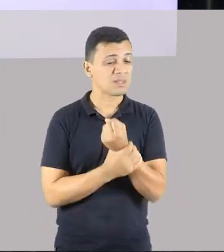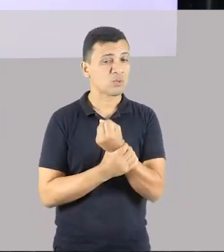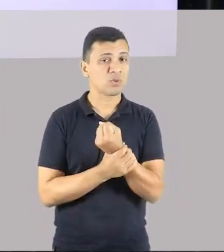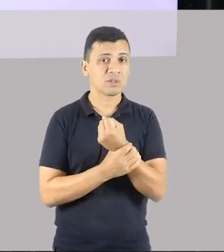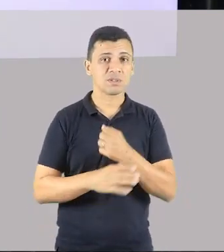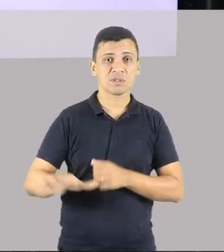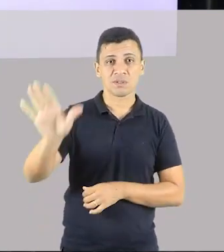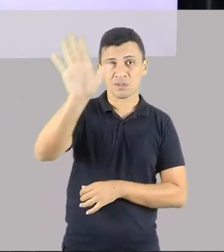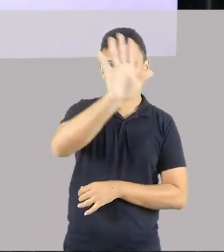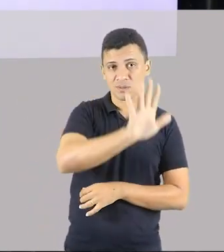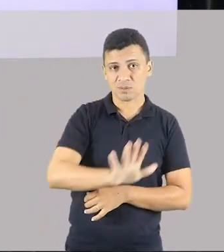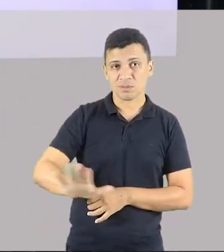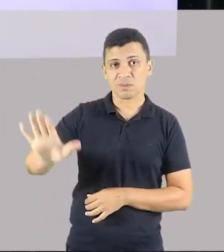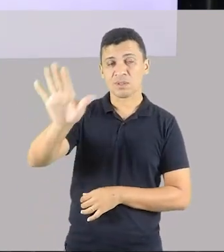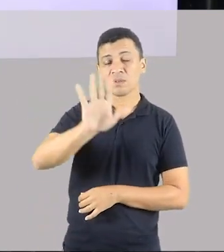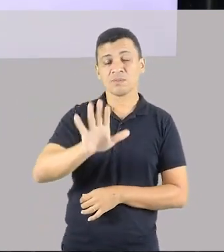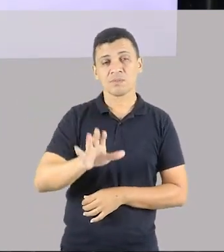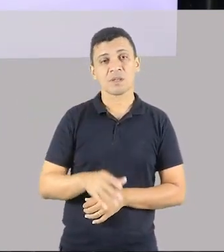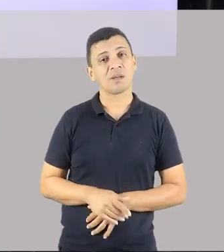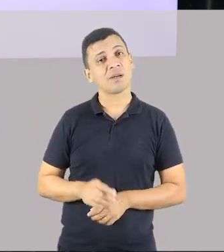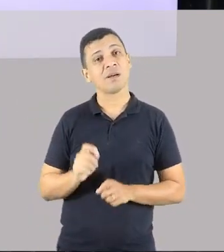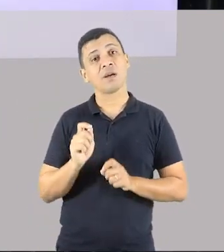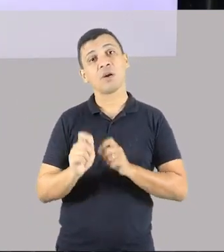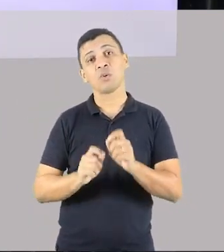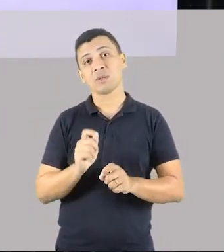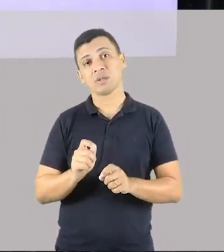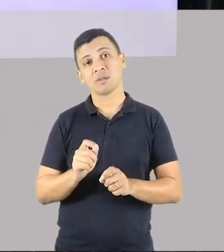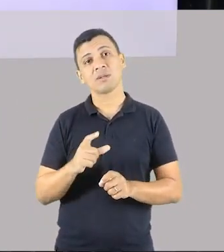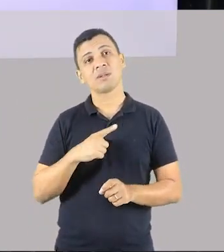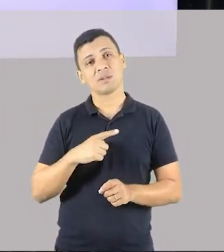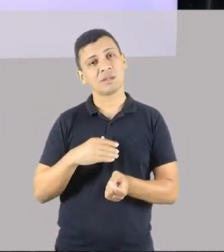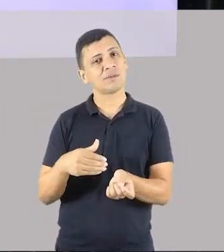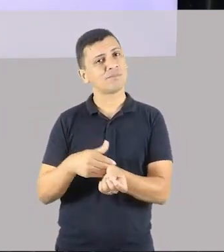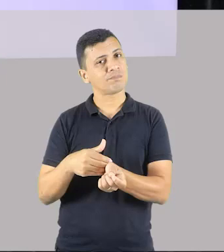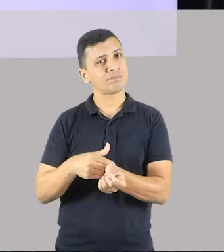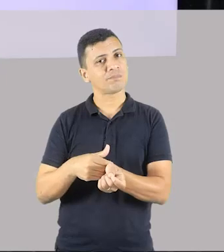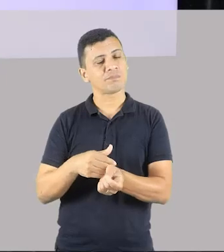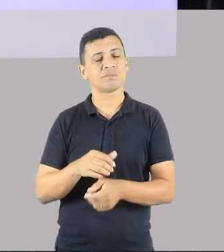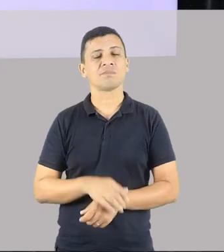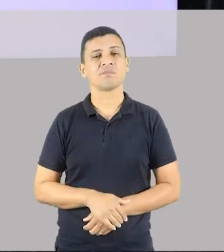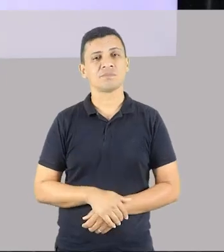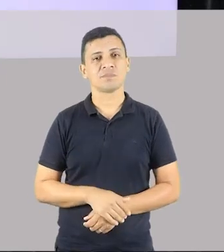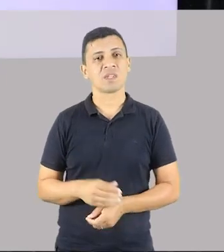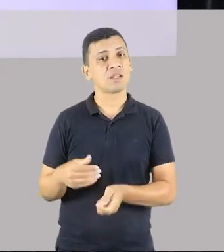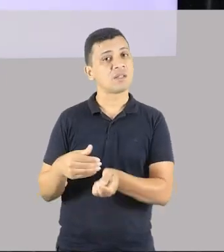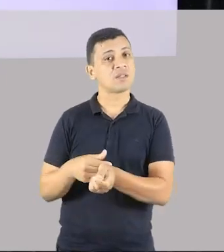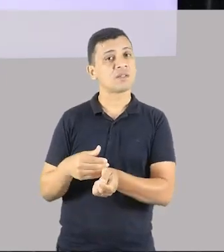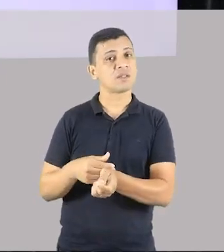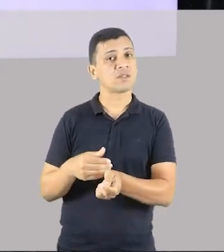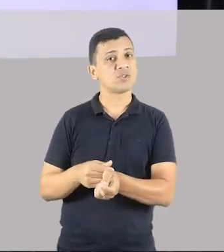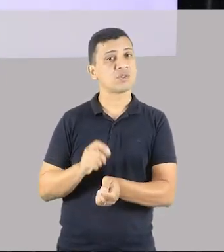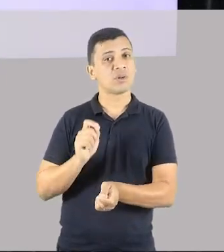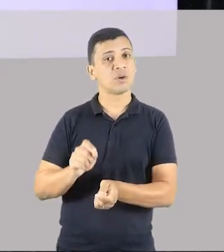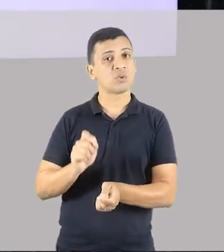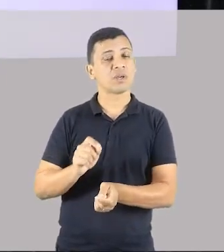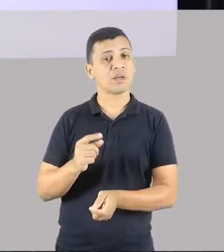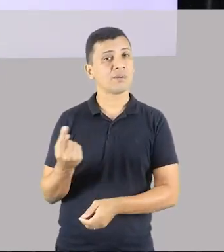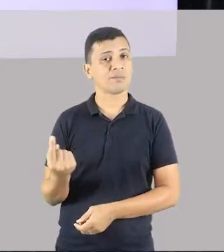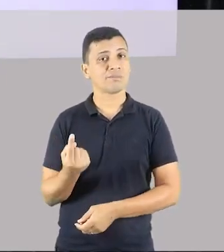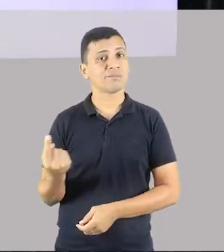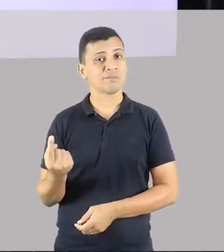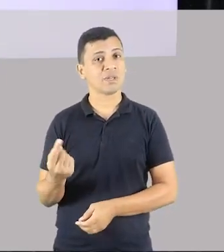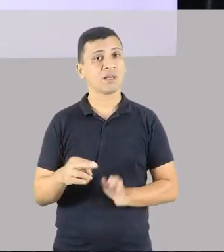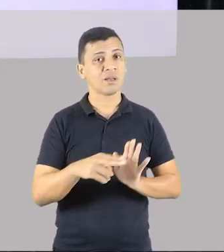a segurança de pessoas. E aí, nesses casos, é claro que nós teremos algum sigilo. Mas o sigilo sempre será exceção, a regra é